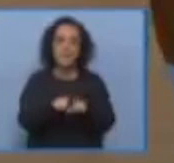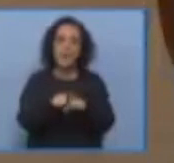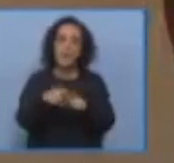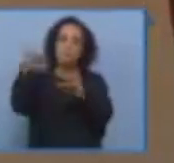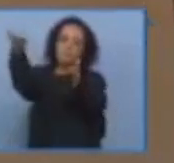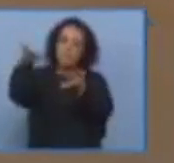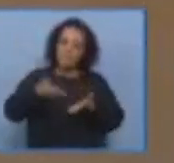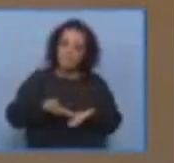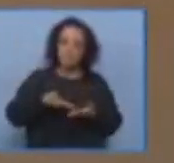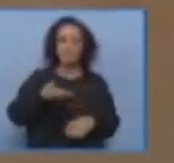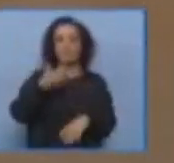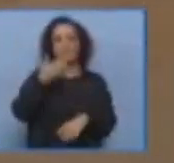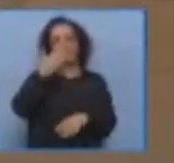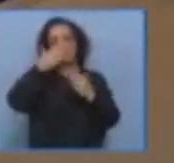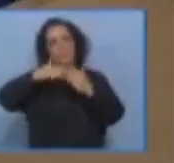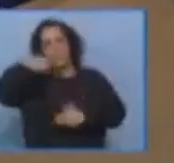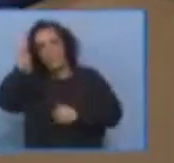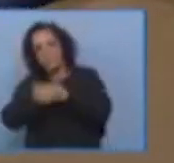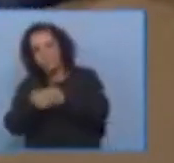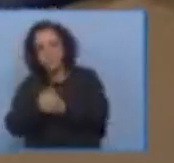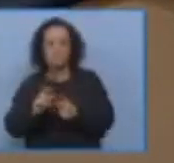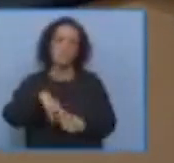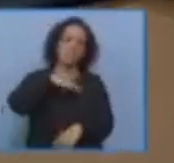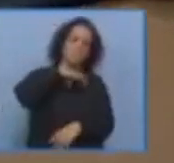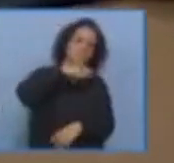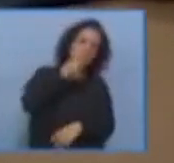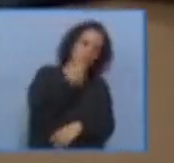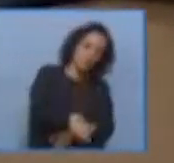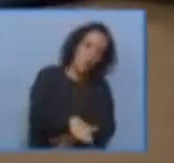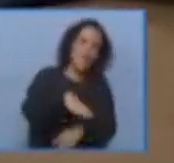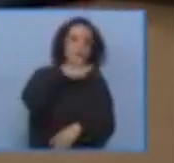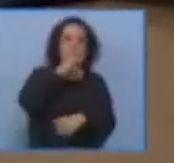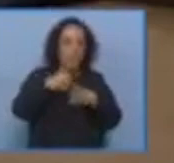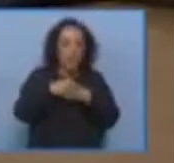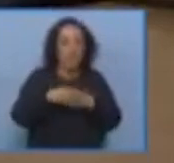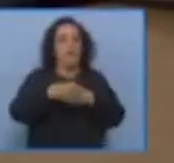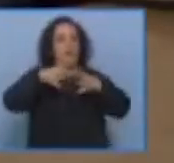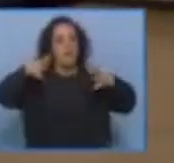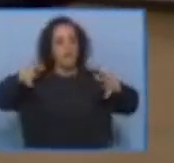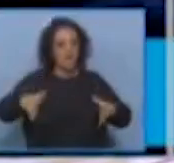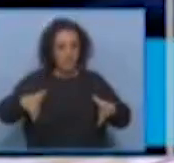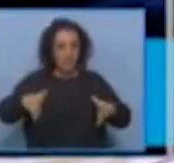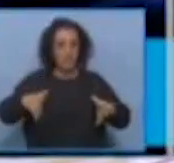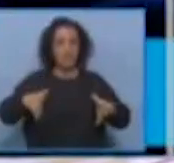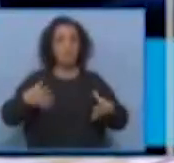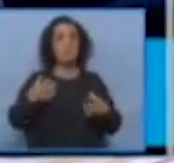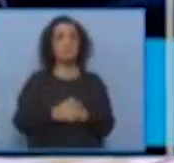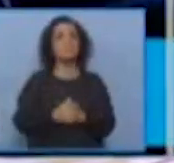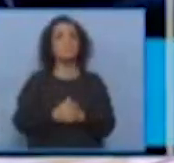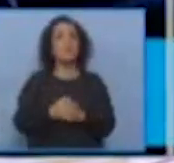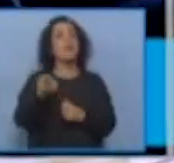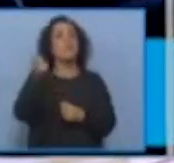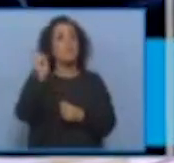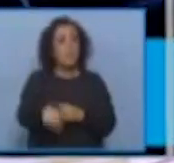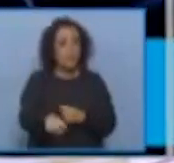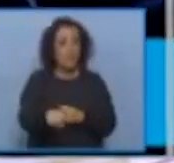acolhimento, por exemplo, dos mais velhos, dos mais novos, de família alargada, dessa noção. Mas, igualmente importante é que